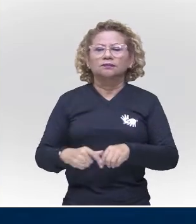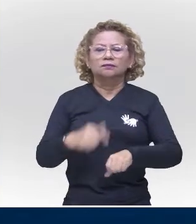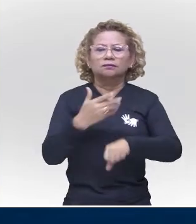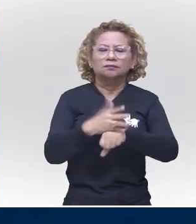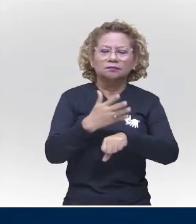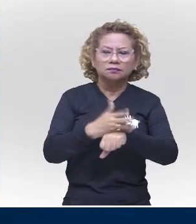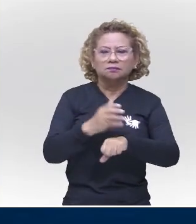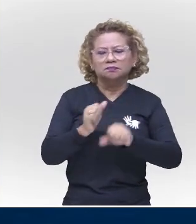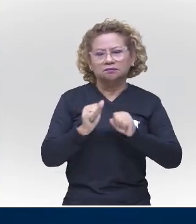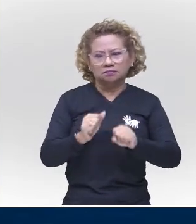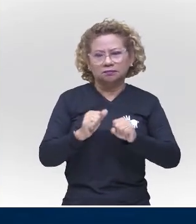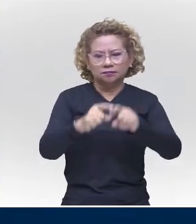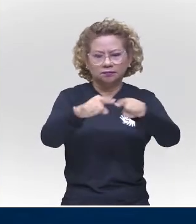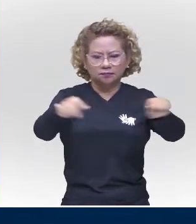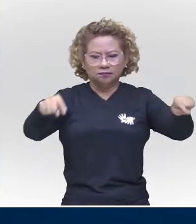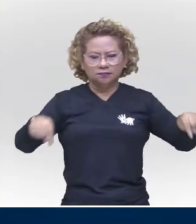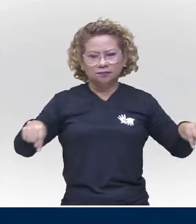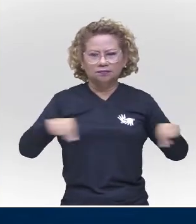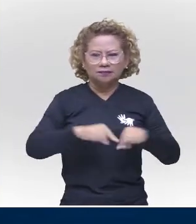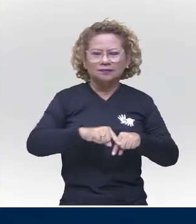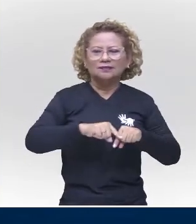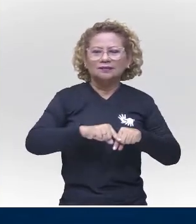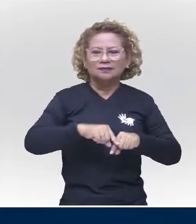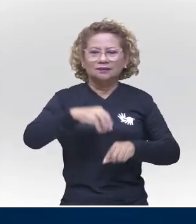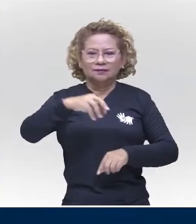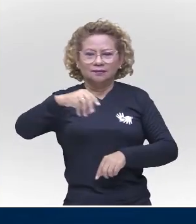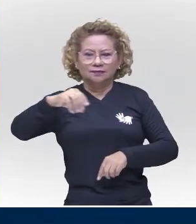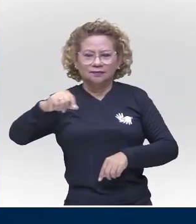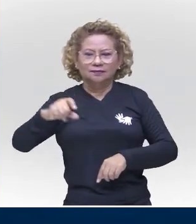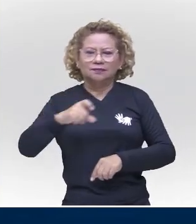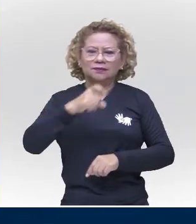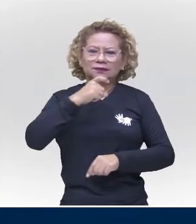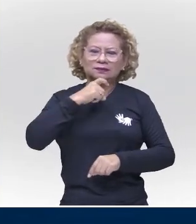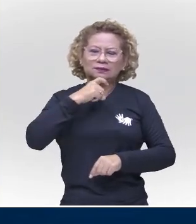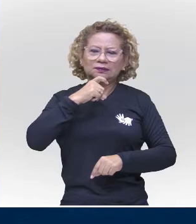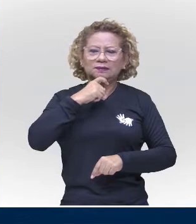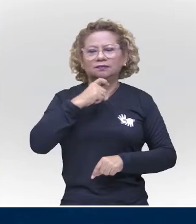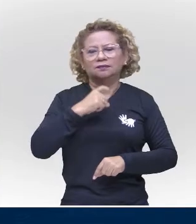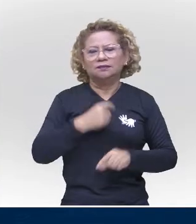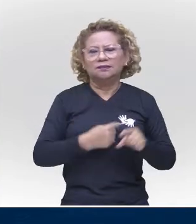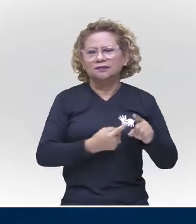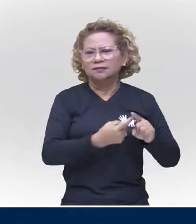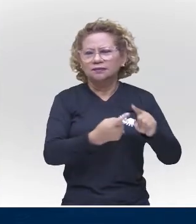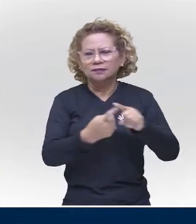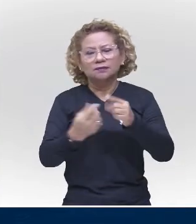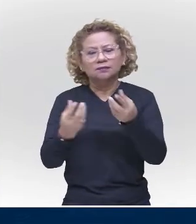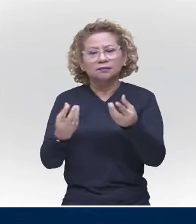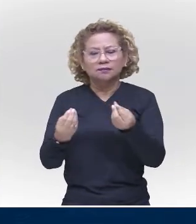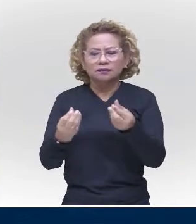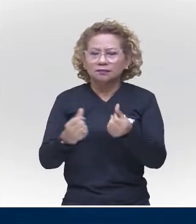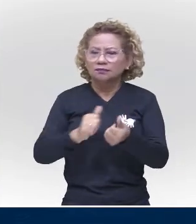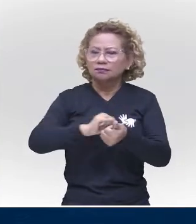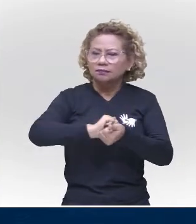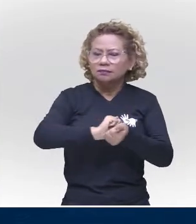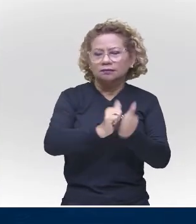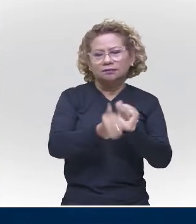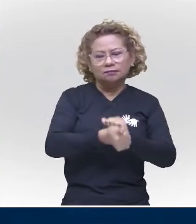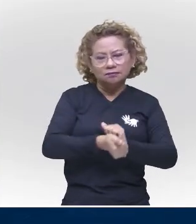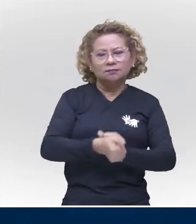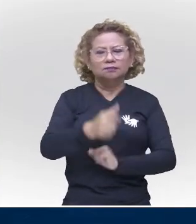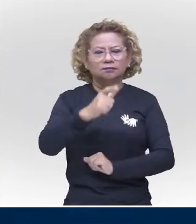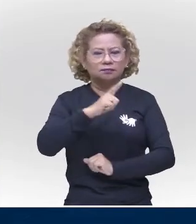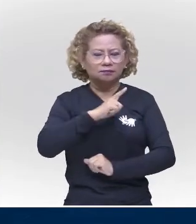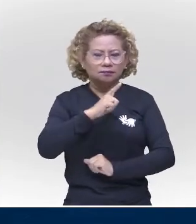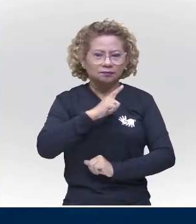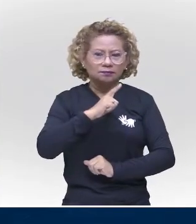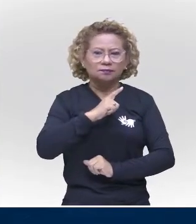uma quadra, um campo, areia, água, gelo, neve, né? A quantidade de jogadores que compõem, né,